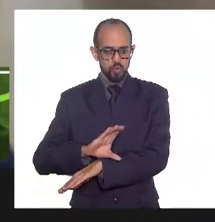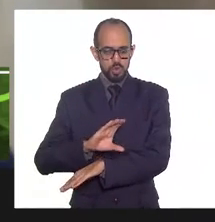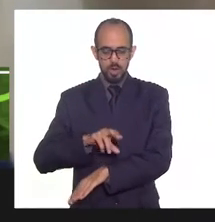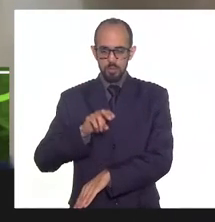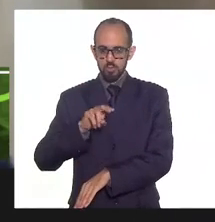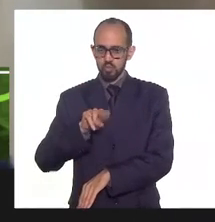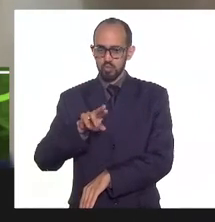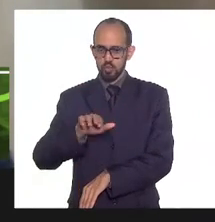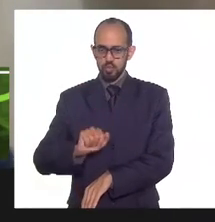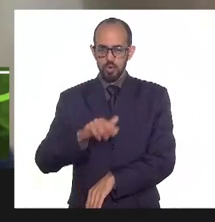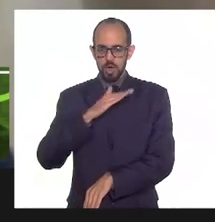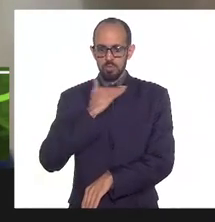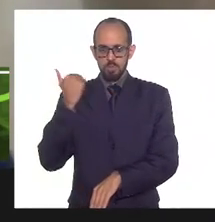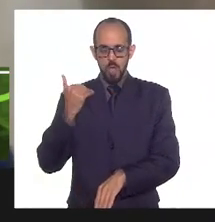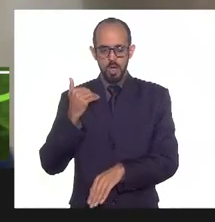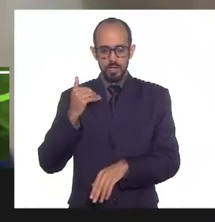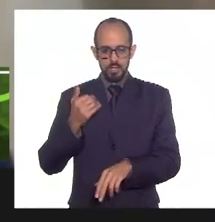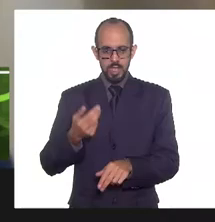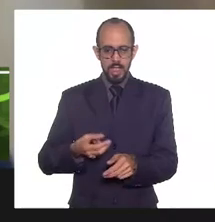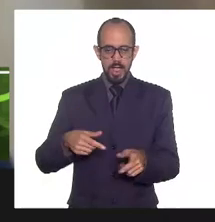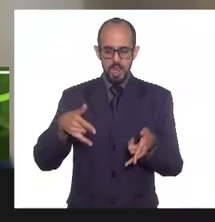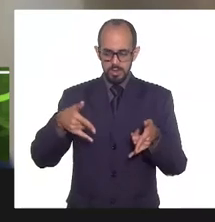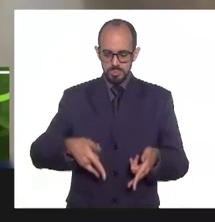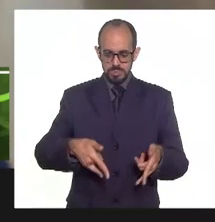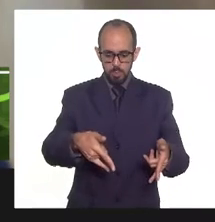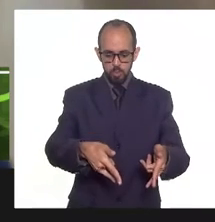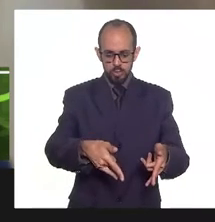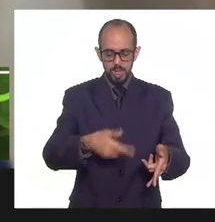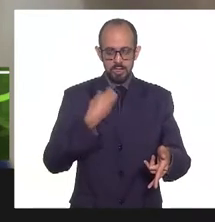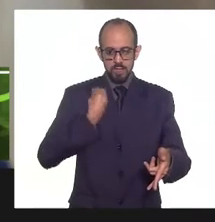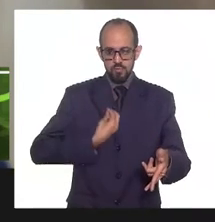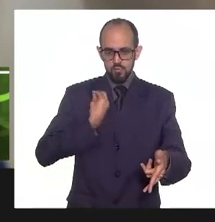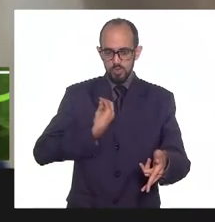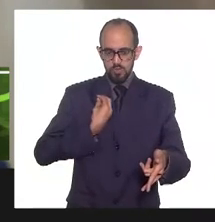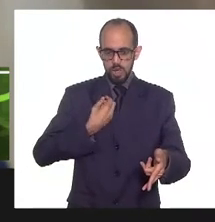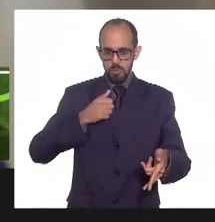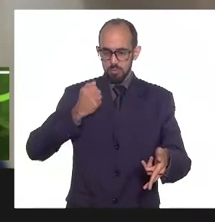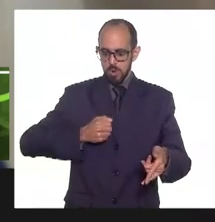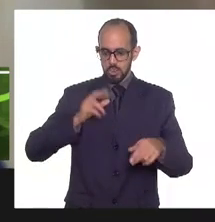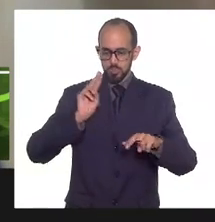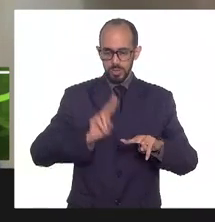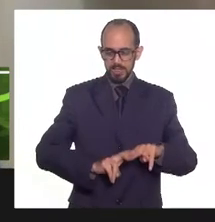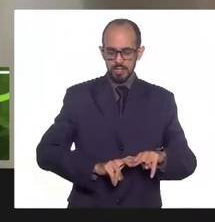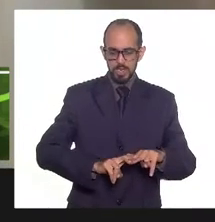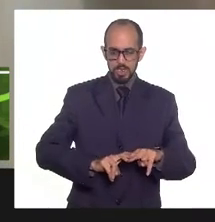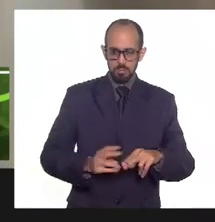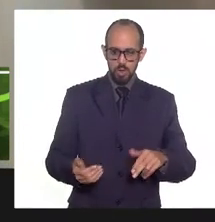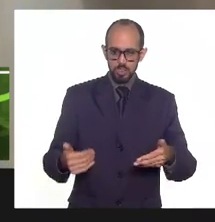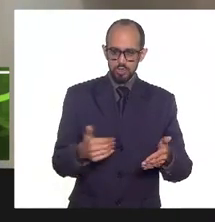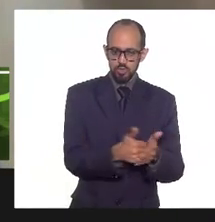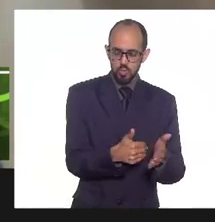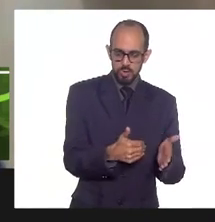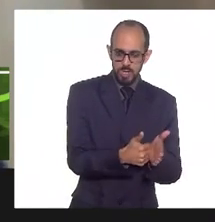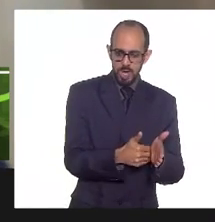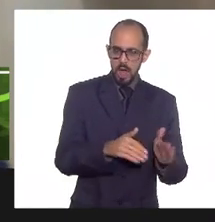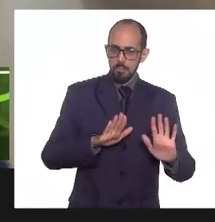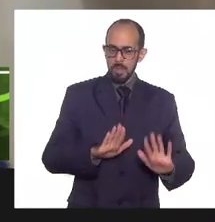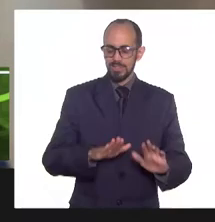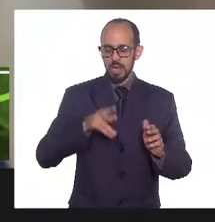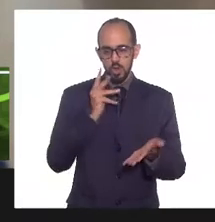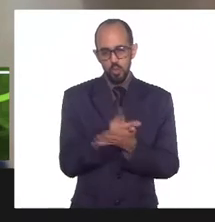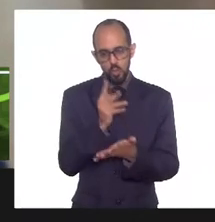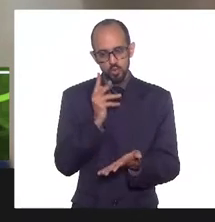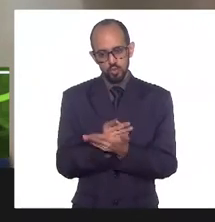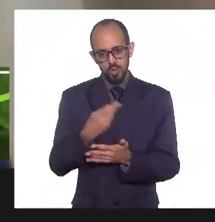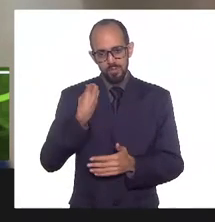ela é enterrada viva então podem escondê-la podem proibí-la podem fechar as portas mas ela está viva ali a